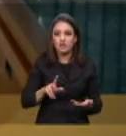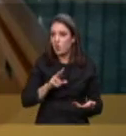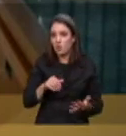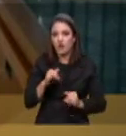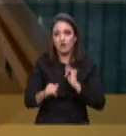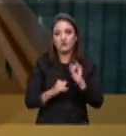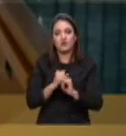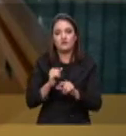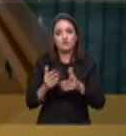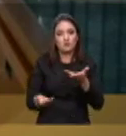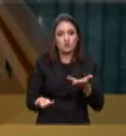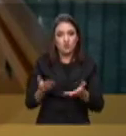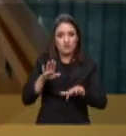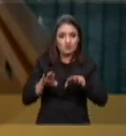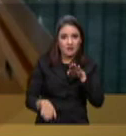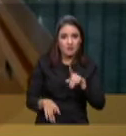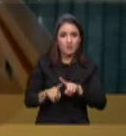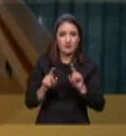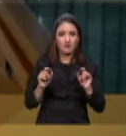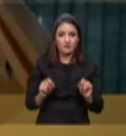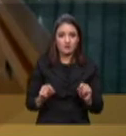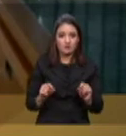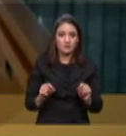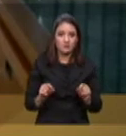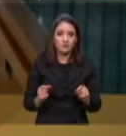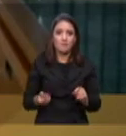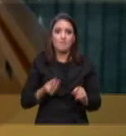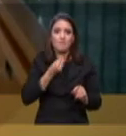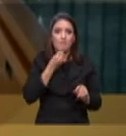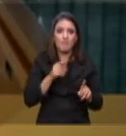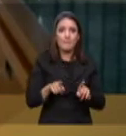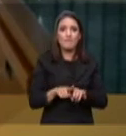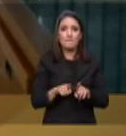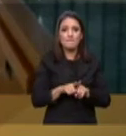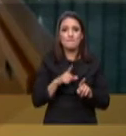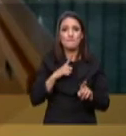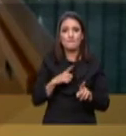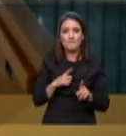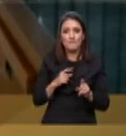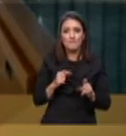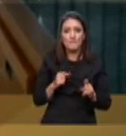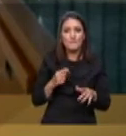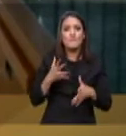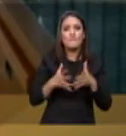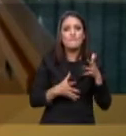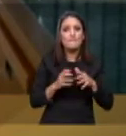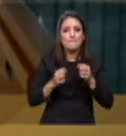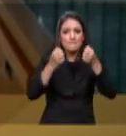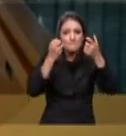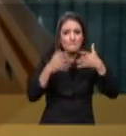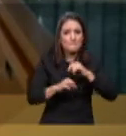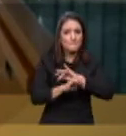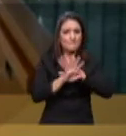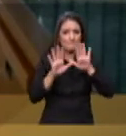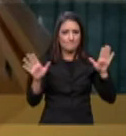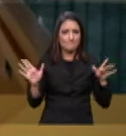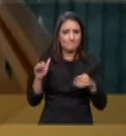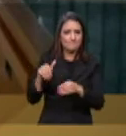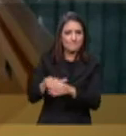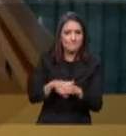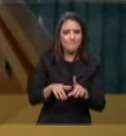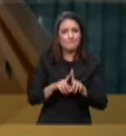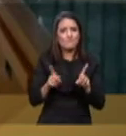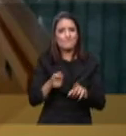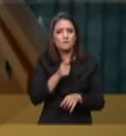contrário. O seu afastamento poderia até mesmo impedir esclarecimento nos momentos próximos do pleito. Mas ainda